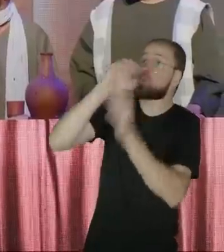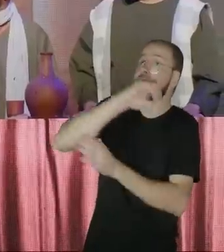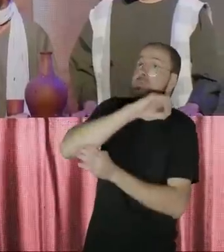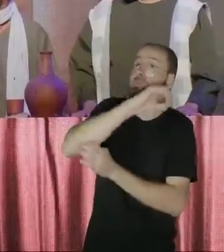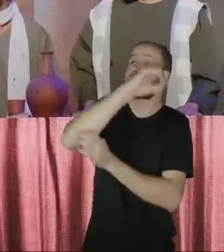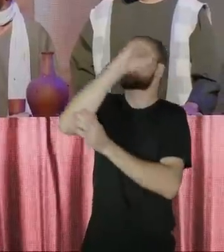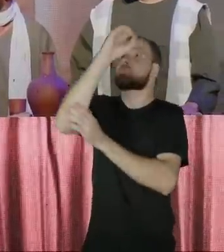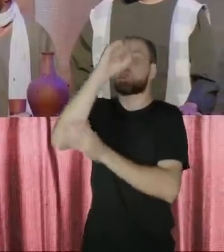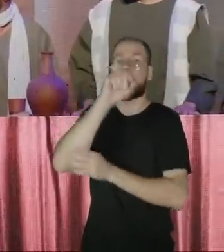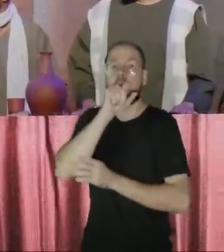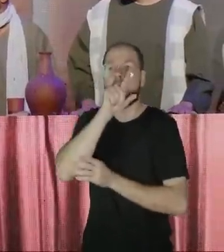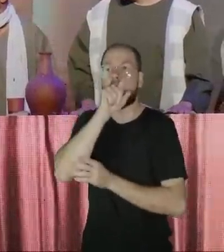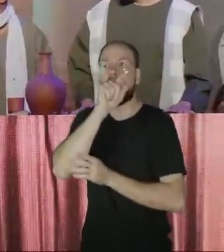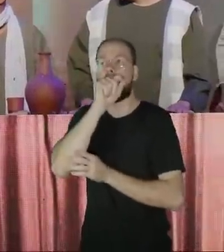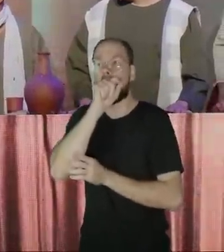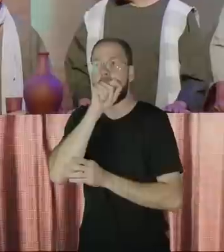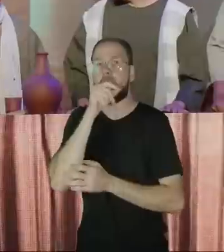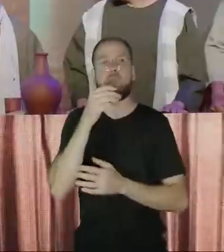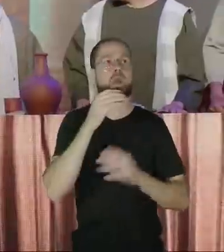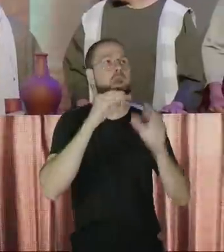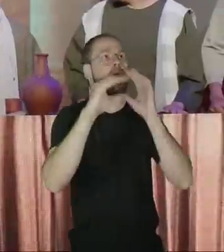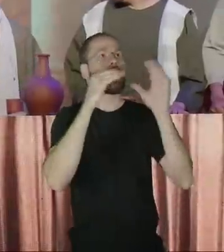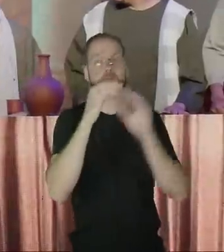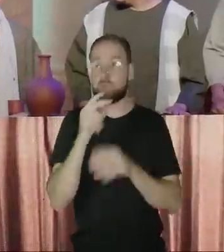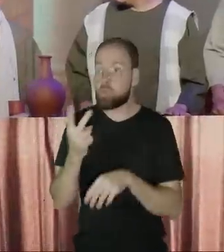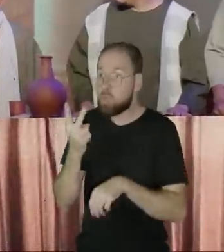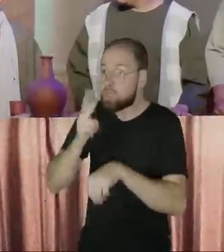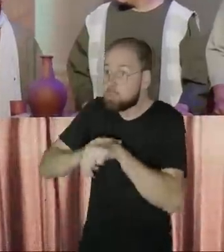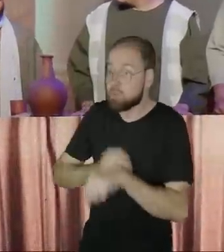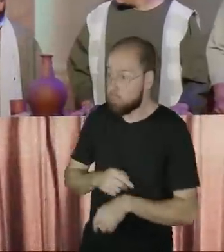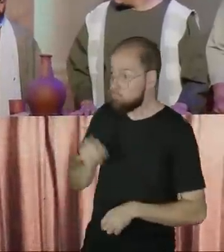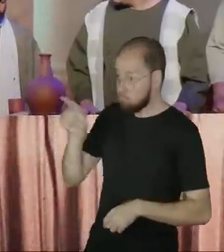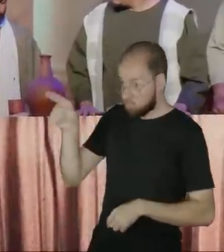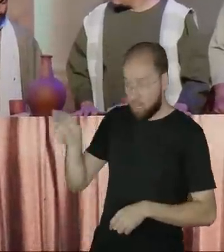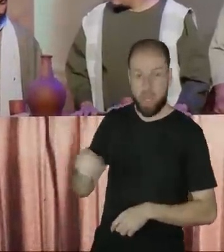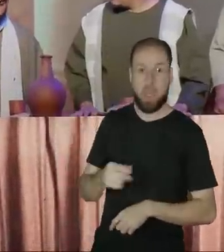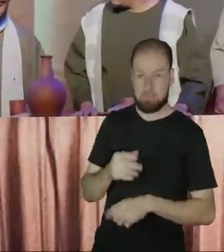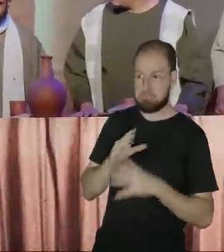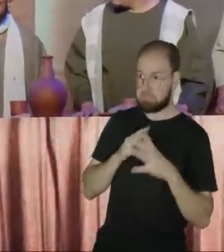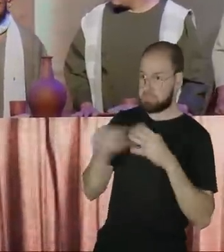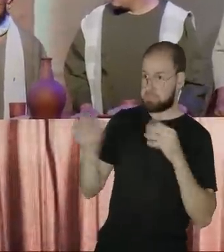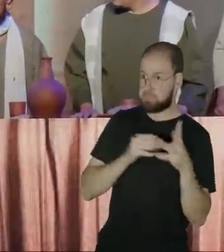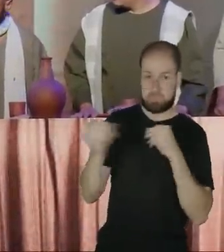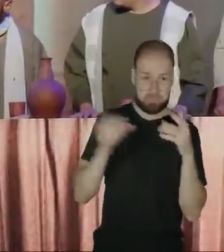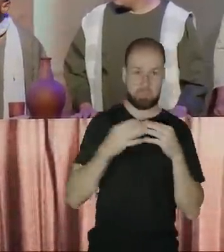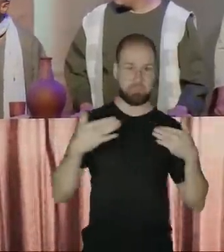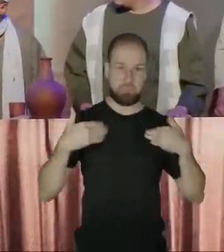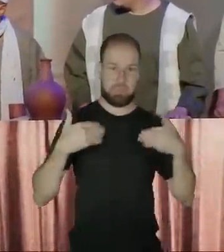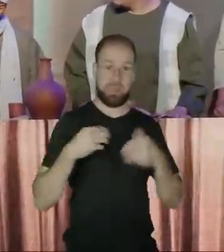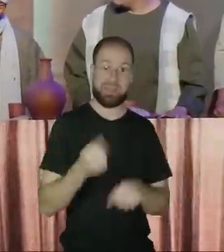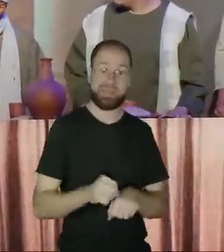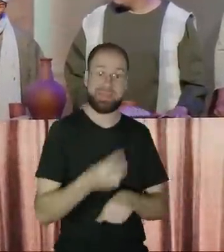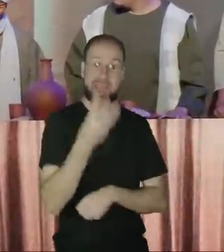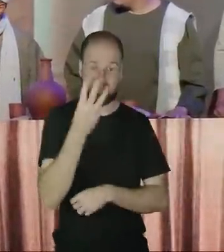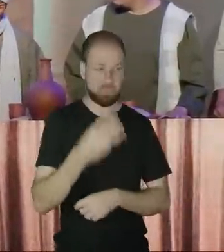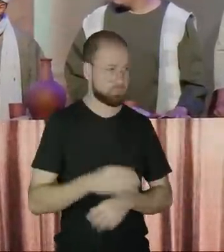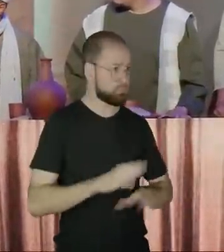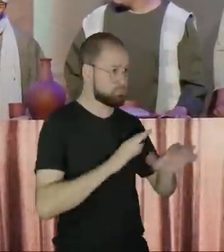duas vezes, três vezes me terás negado. Senhor, ainda que tenha de morrer